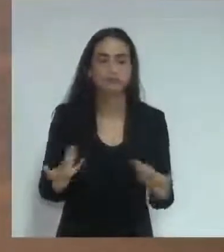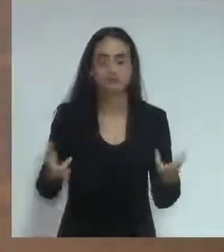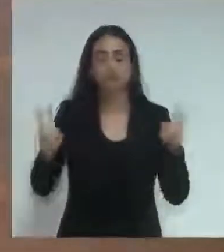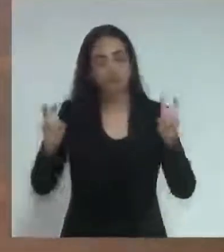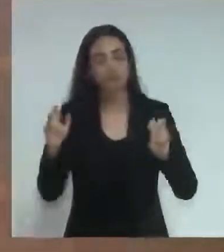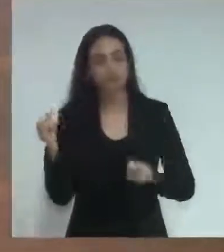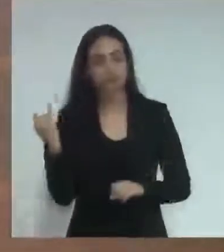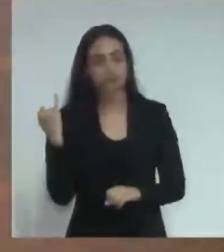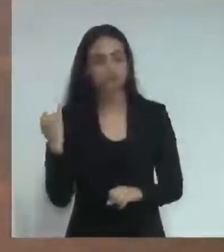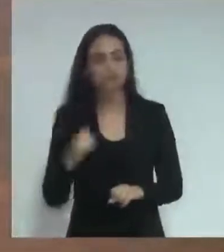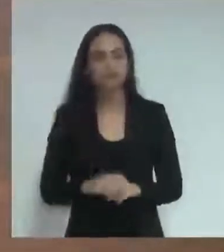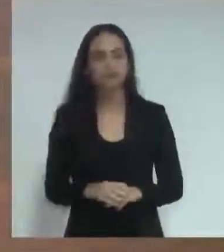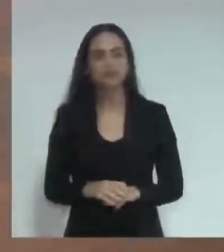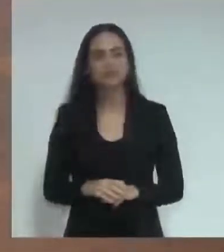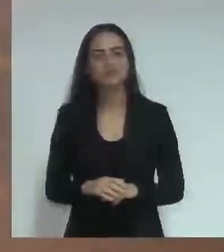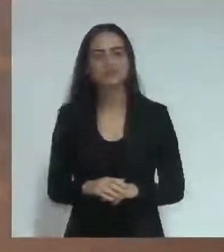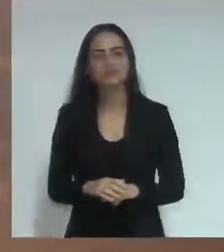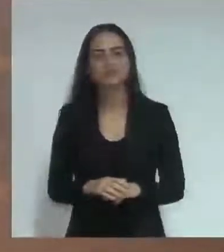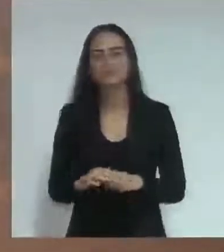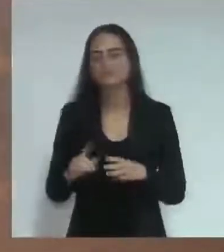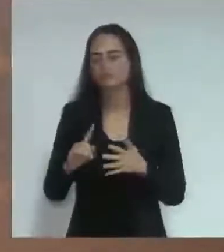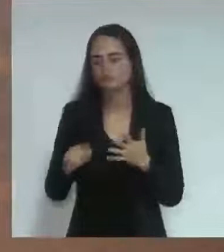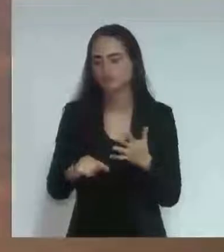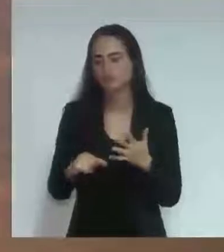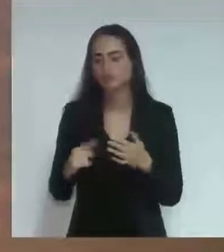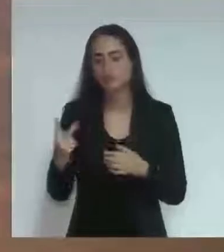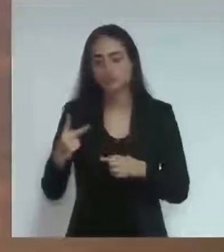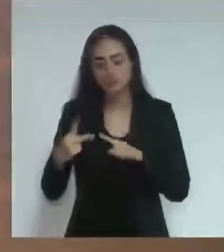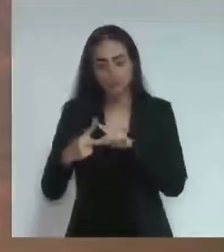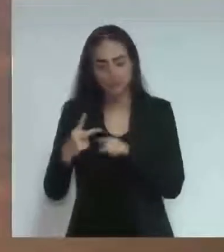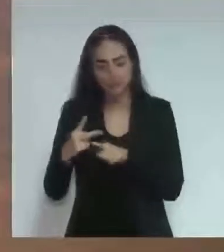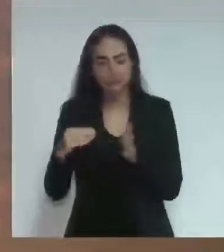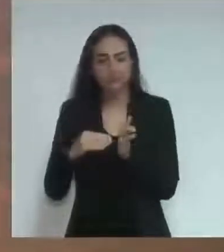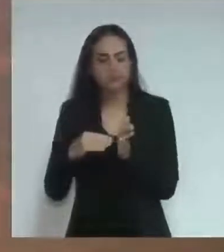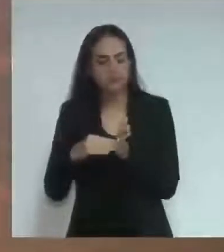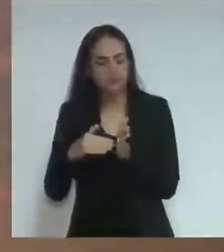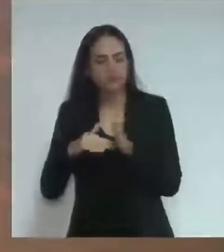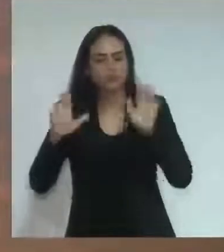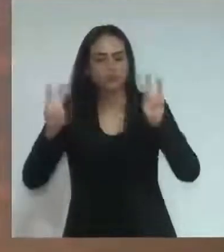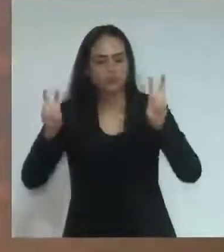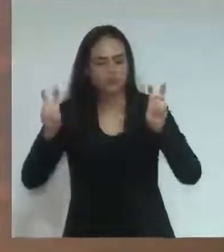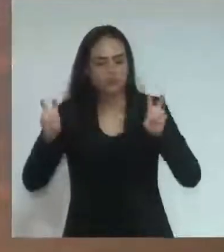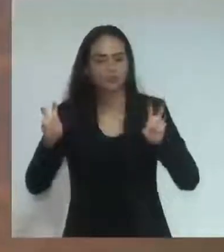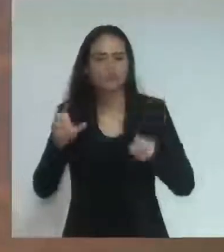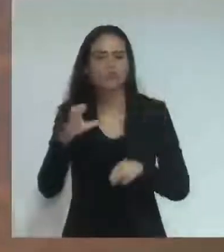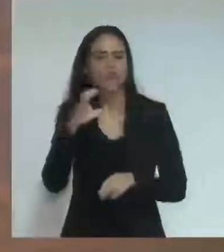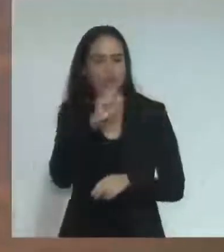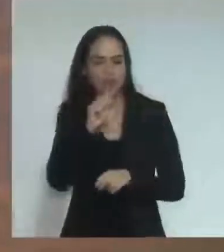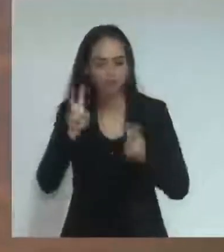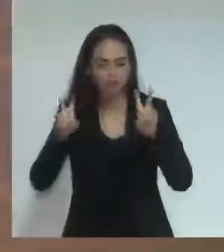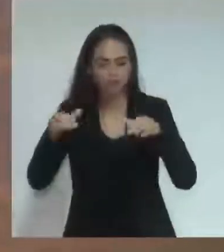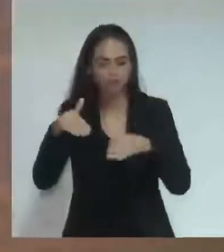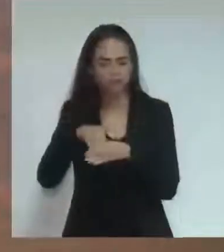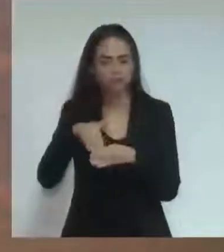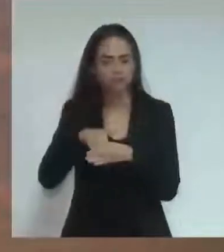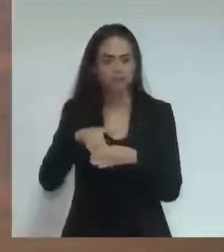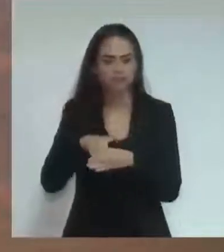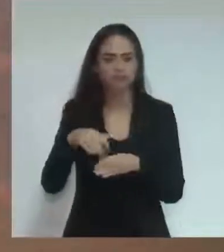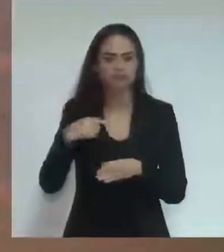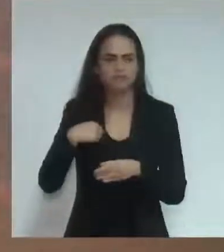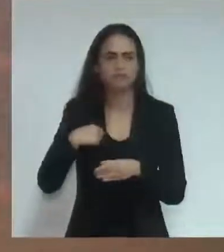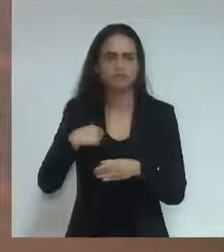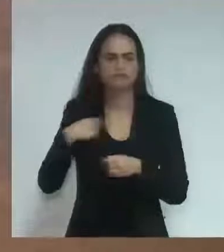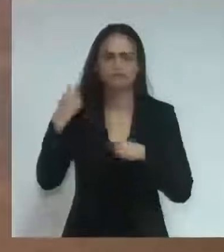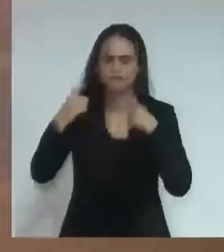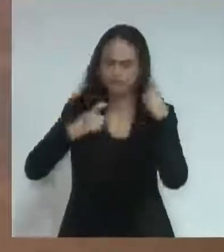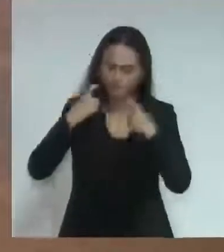importante. Meus 2 últimos temas. Primeiro, quero falar muito rapidamente sobre as eleições. Espero muito sinceramente que as minhas